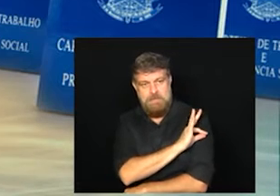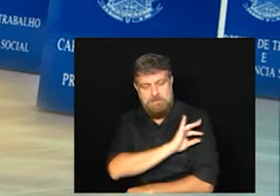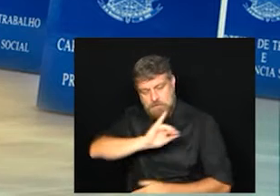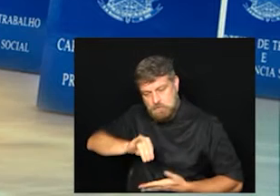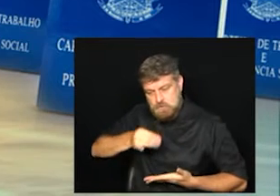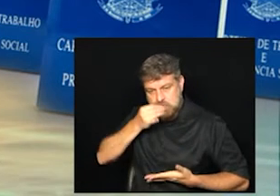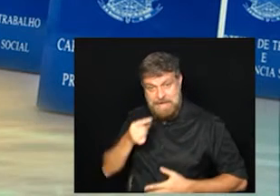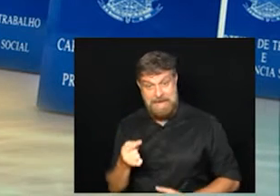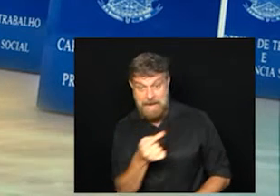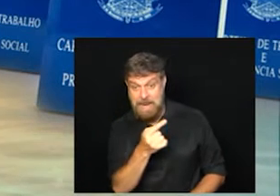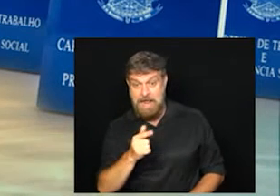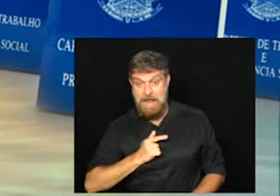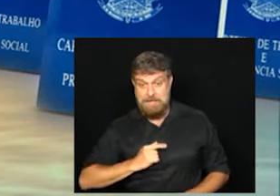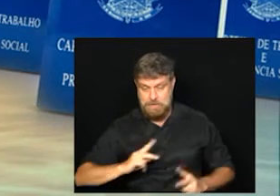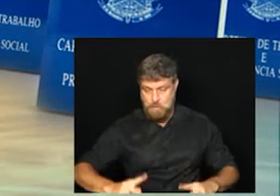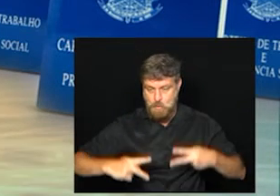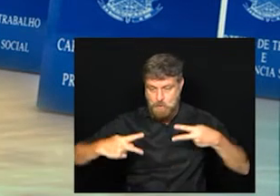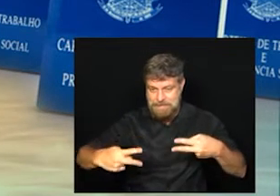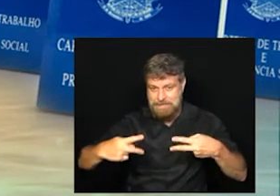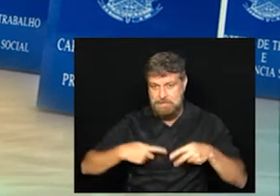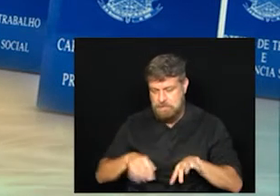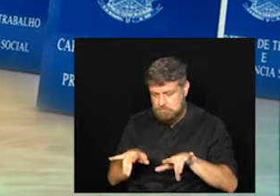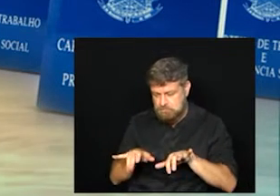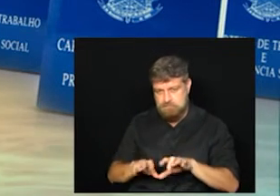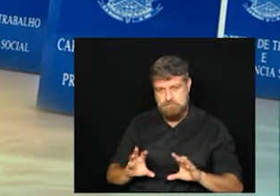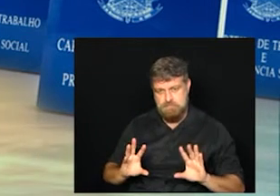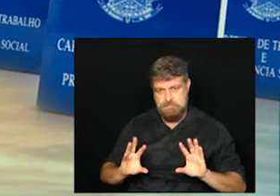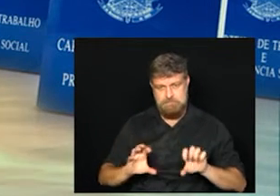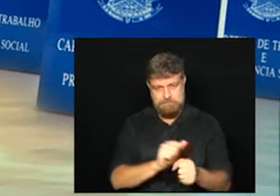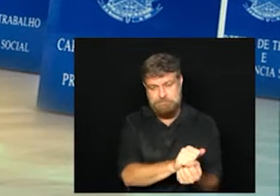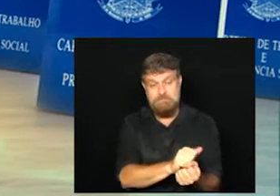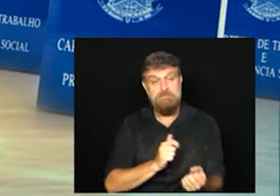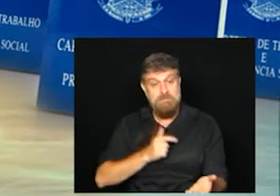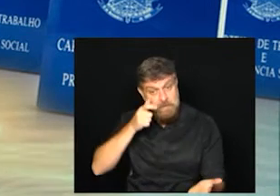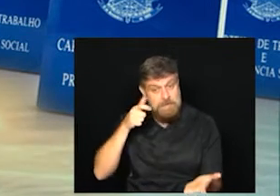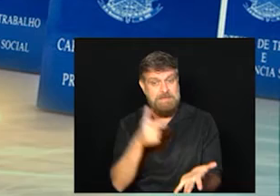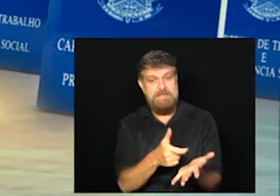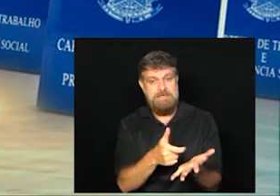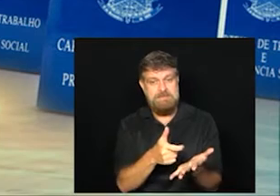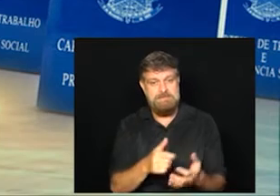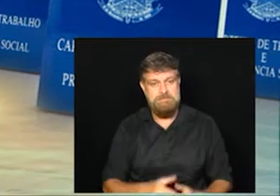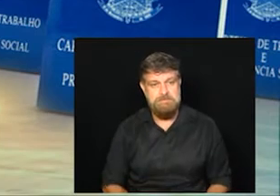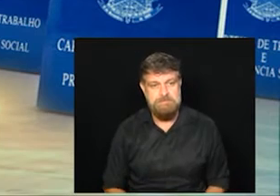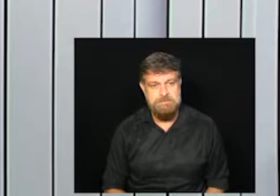Lá também tem um link para se candidatar na oportunidade de interesse.